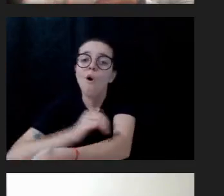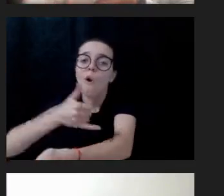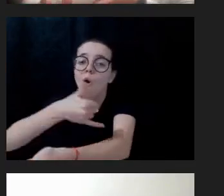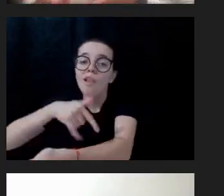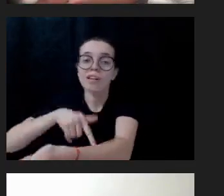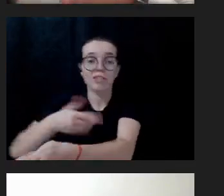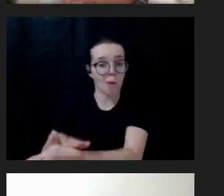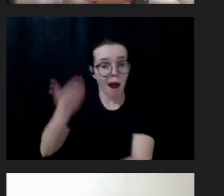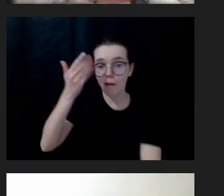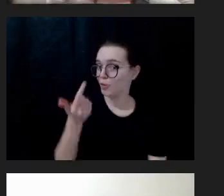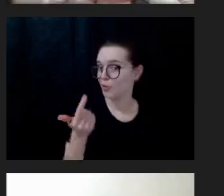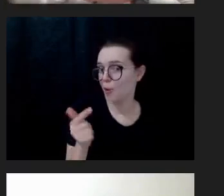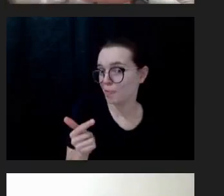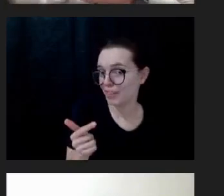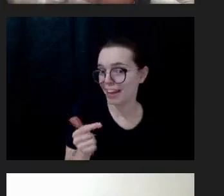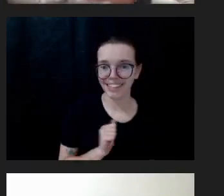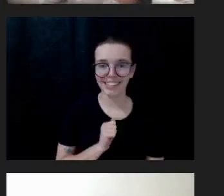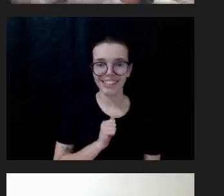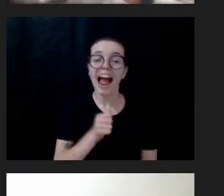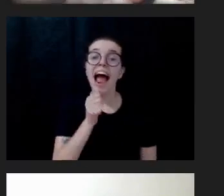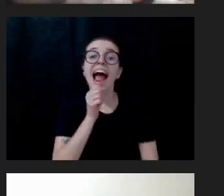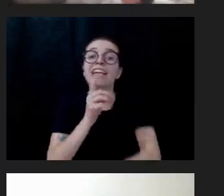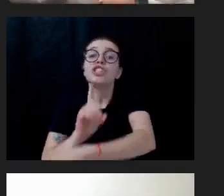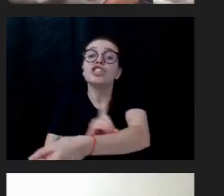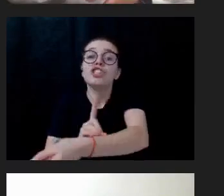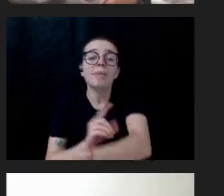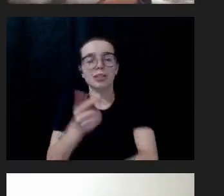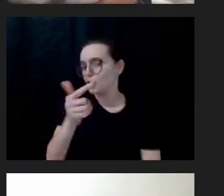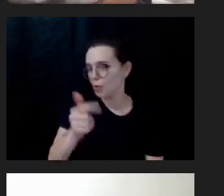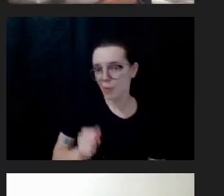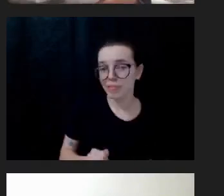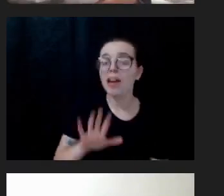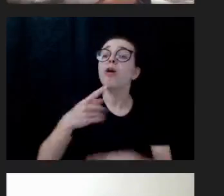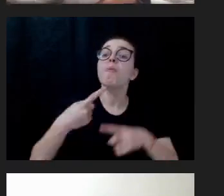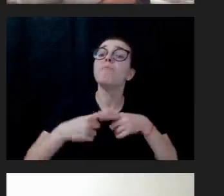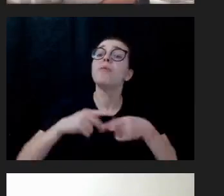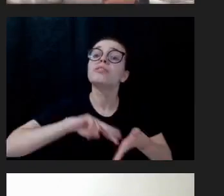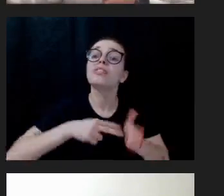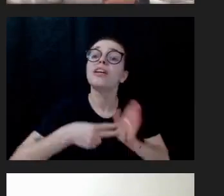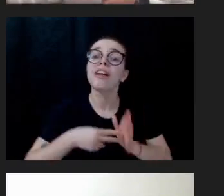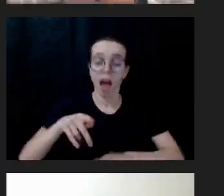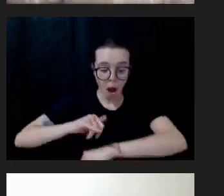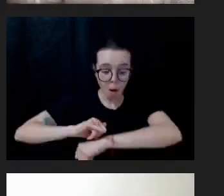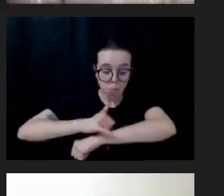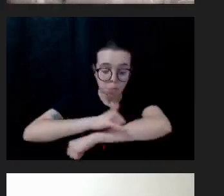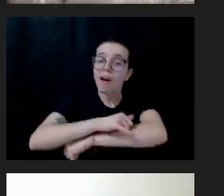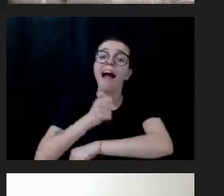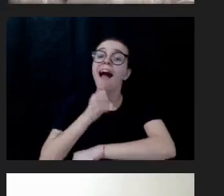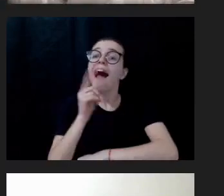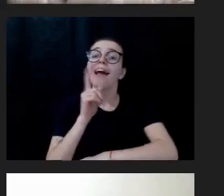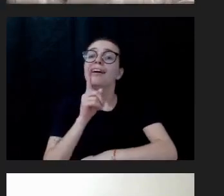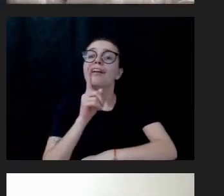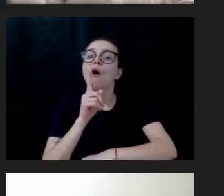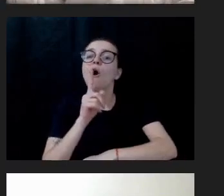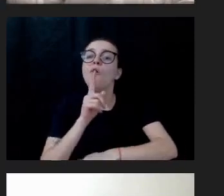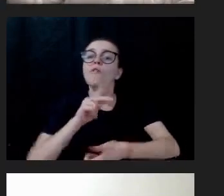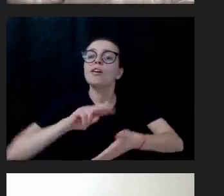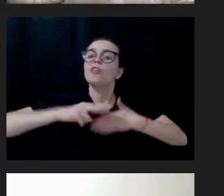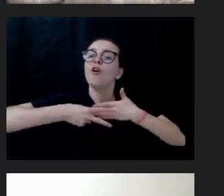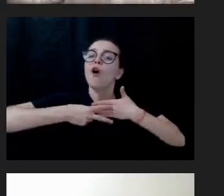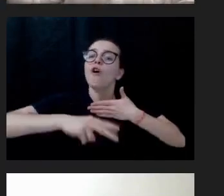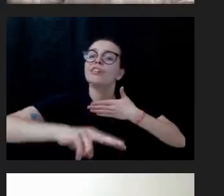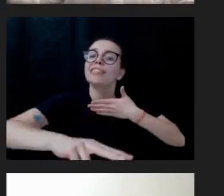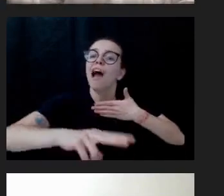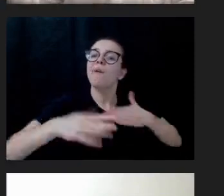diabetes, porque não deu tempo para aquela obesidade causar os danos, né? Mas conforme ele vai chegando